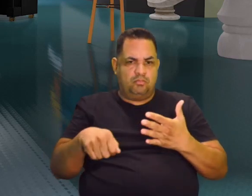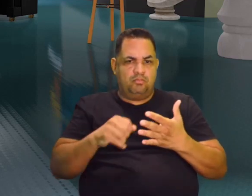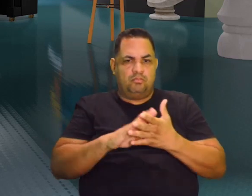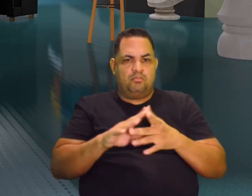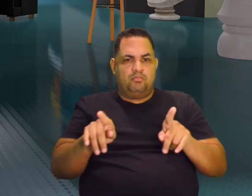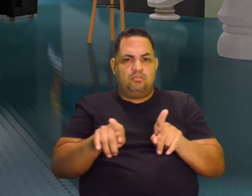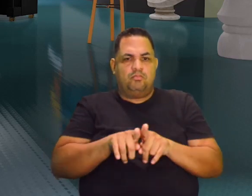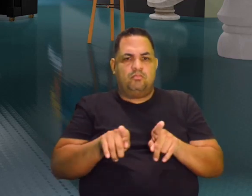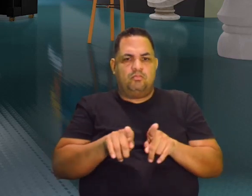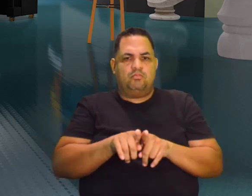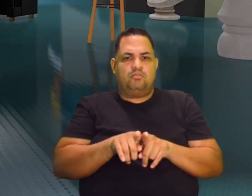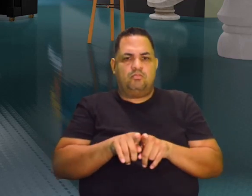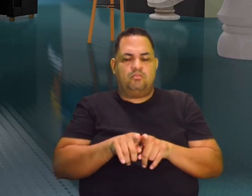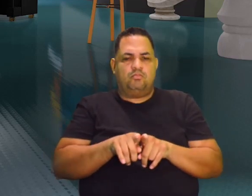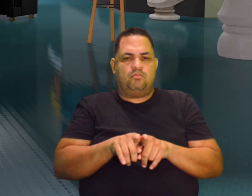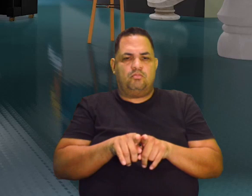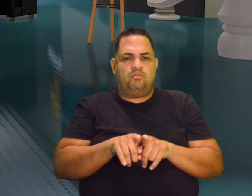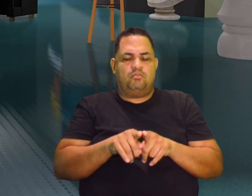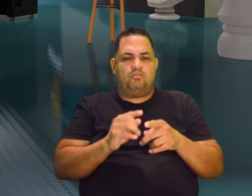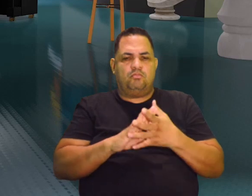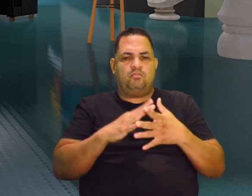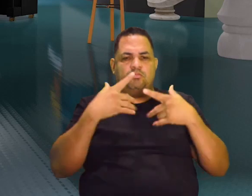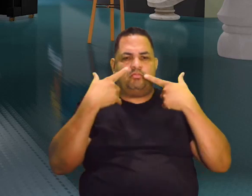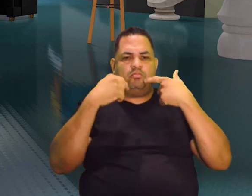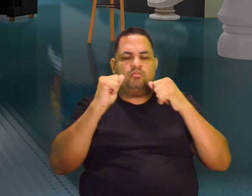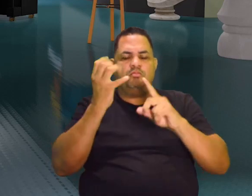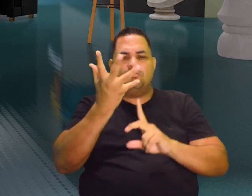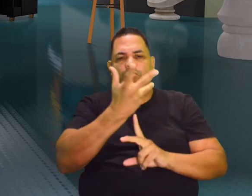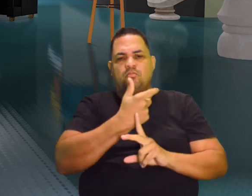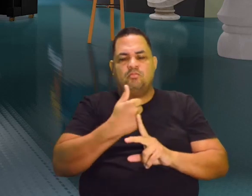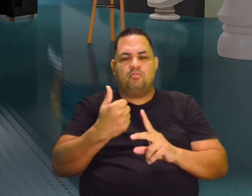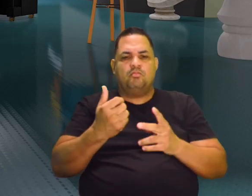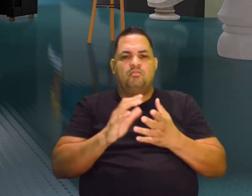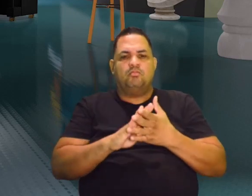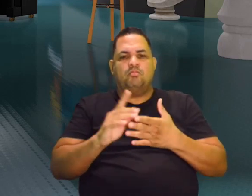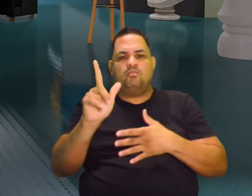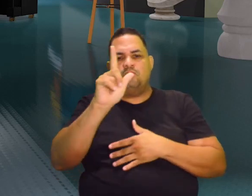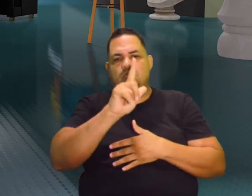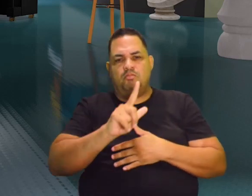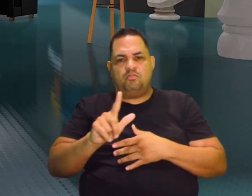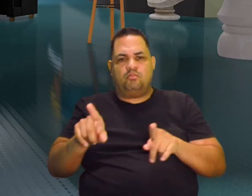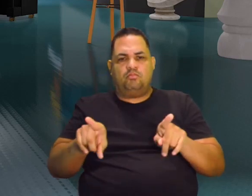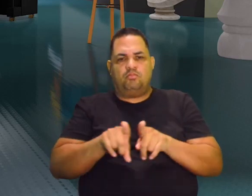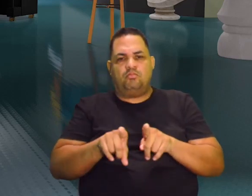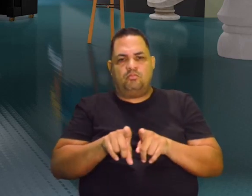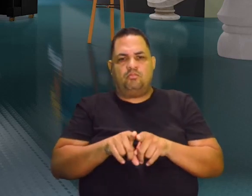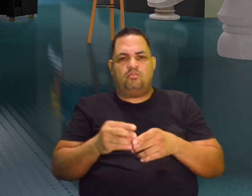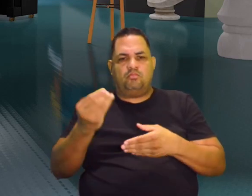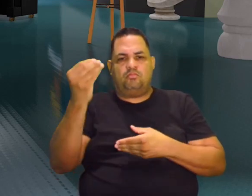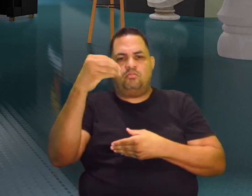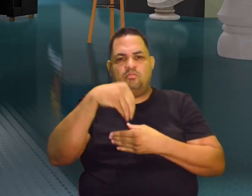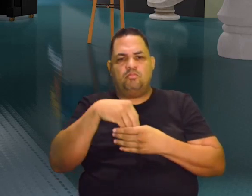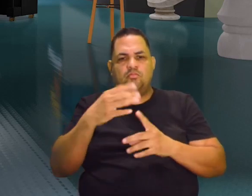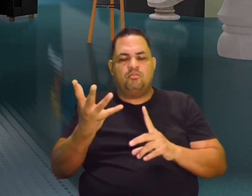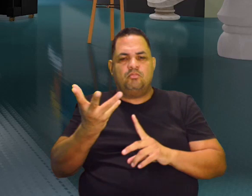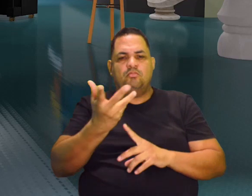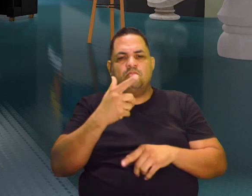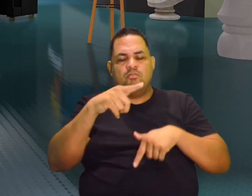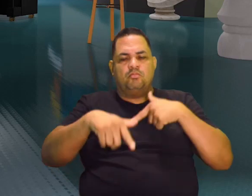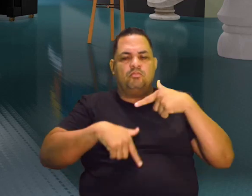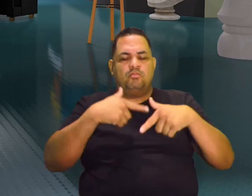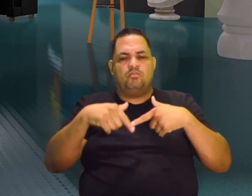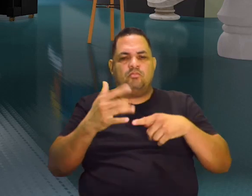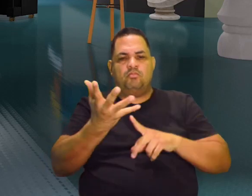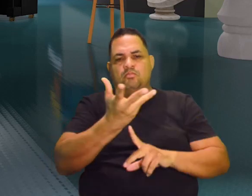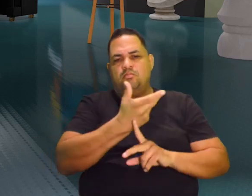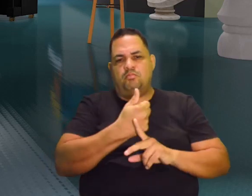também, que não deixa de ser uma linguagem da arte, né, a literatura também faz parte aí das produções